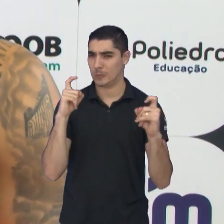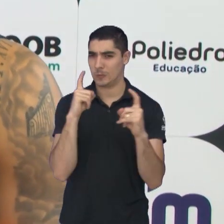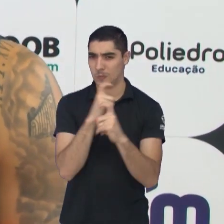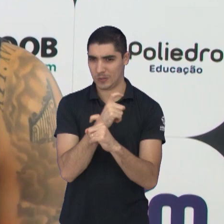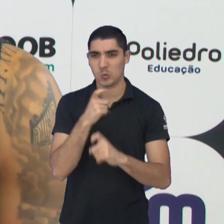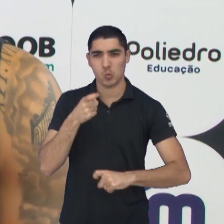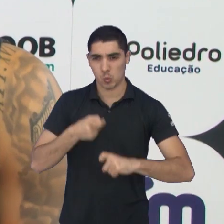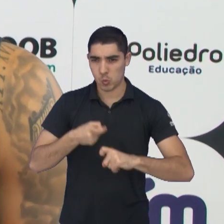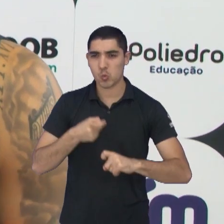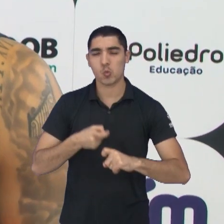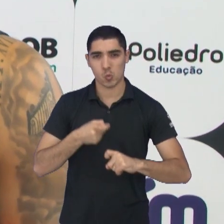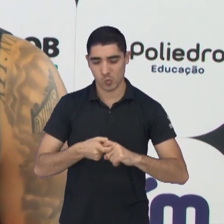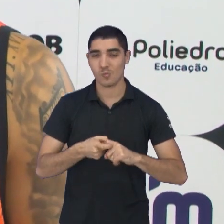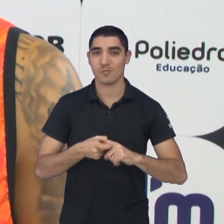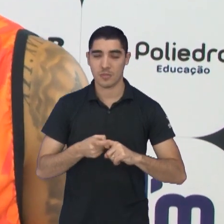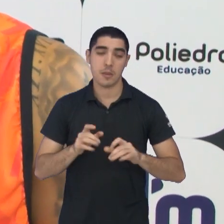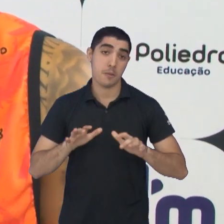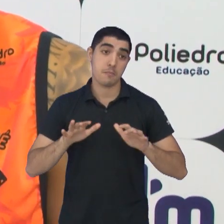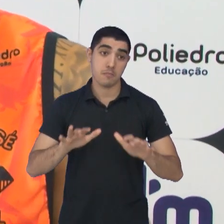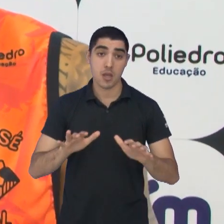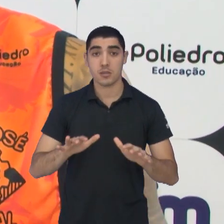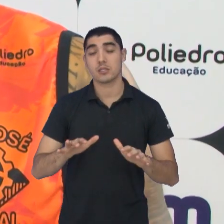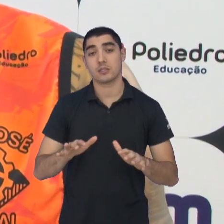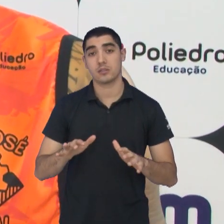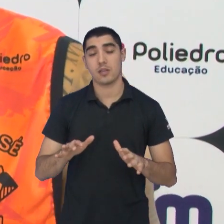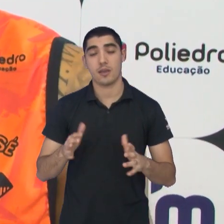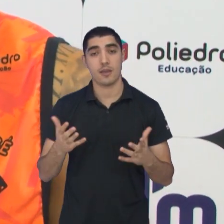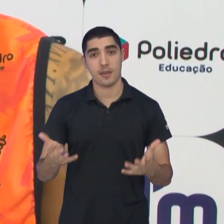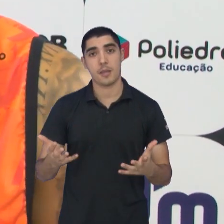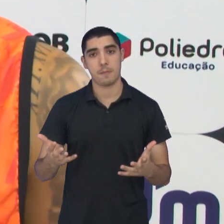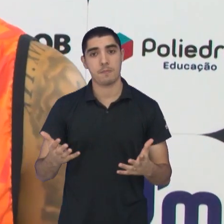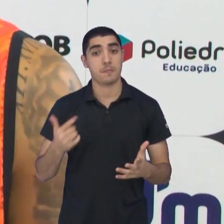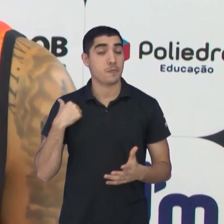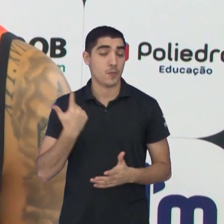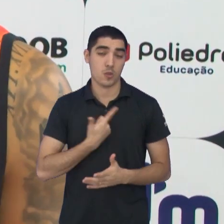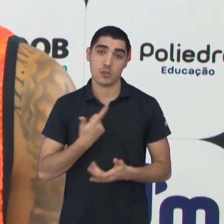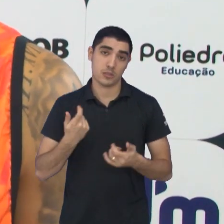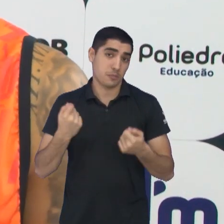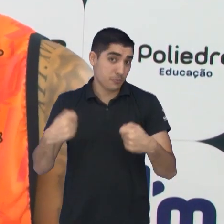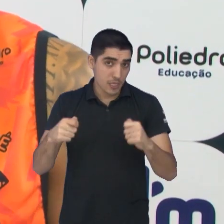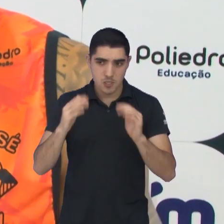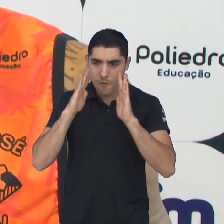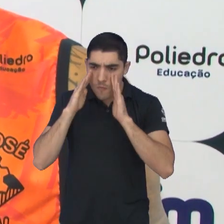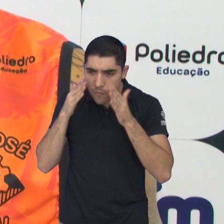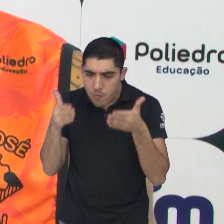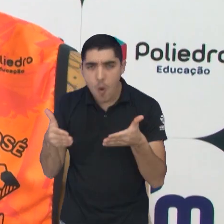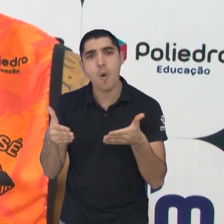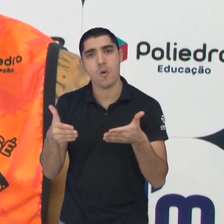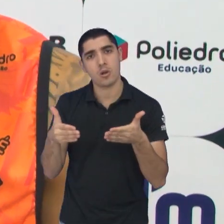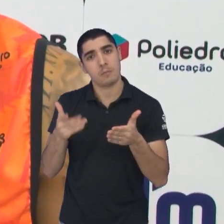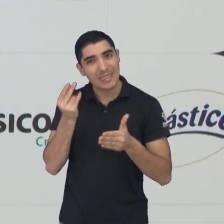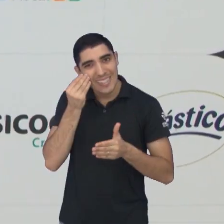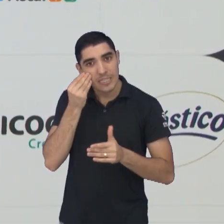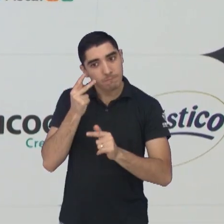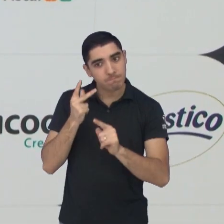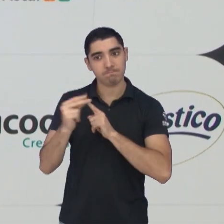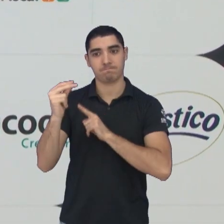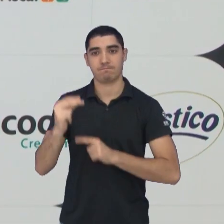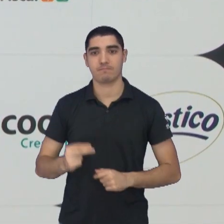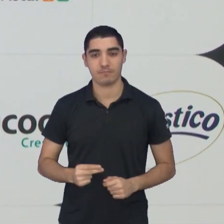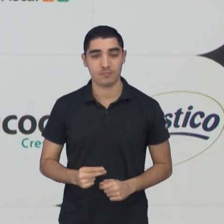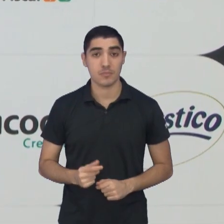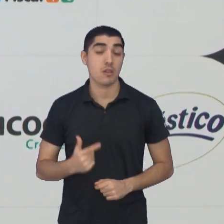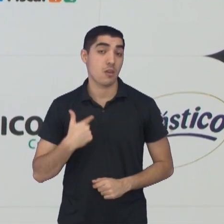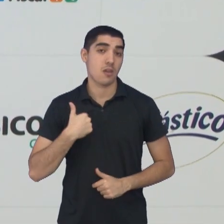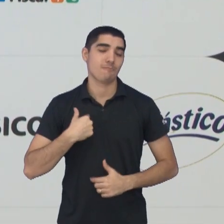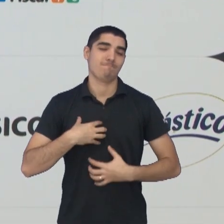acirrado, disputado, então vim concentrado para o jogo para a gente poder sair vitorioso. Estou feliz